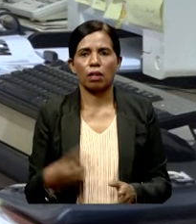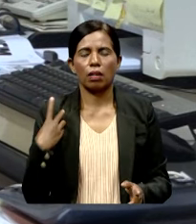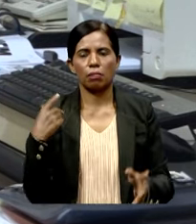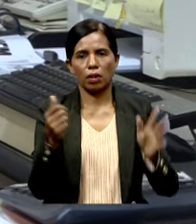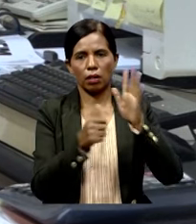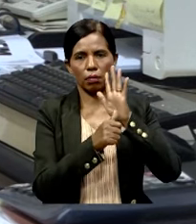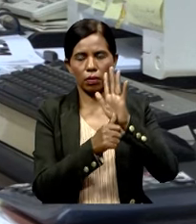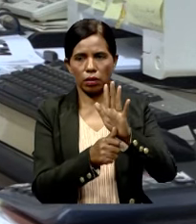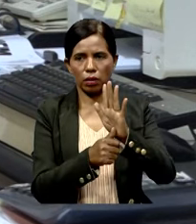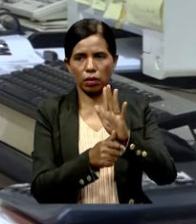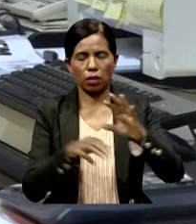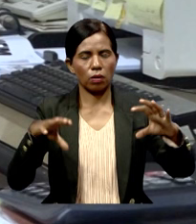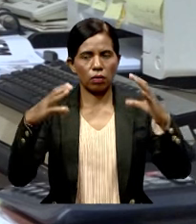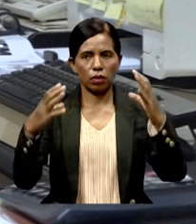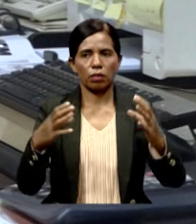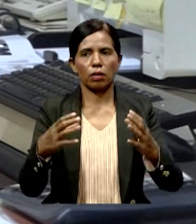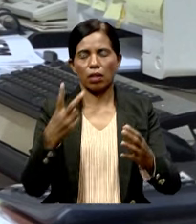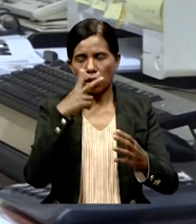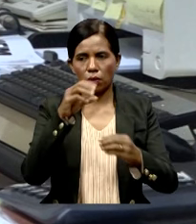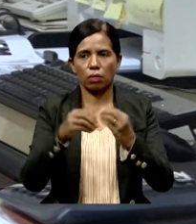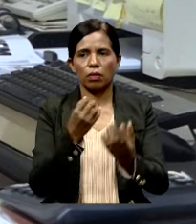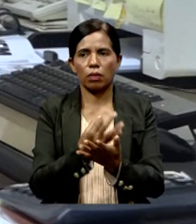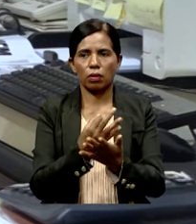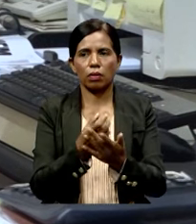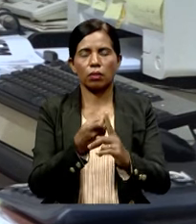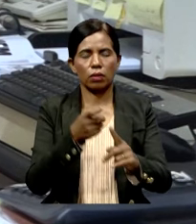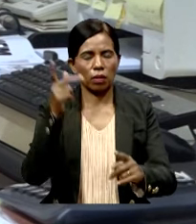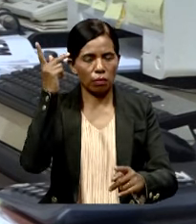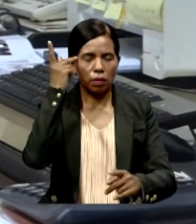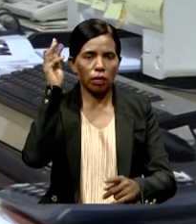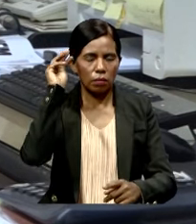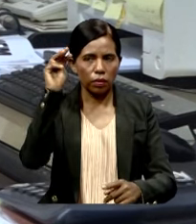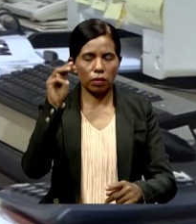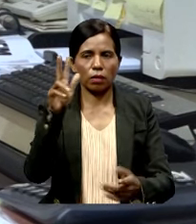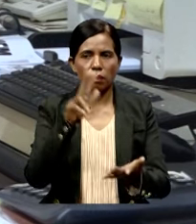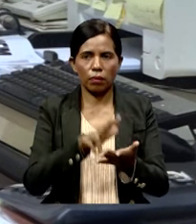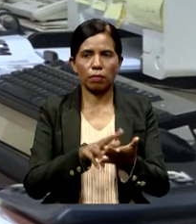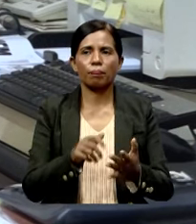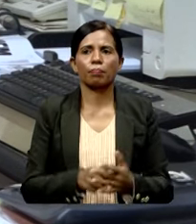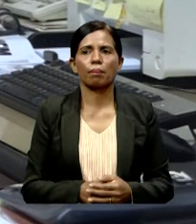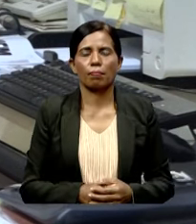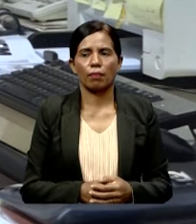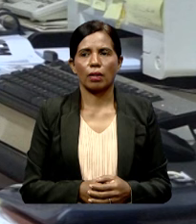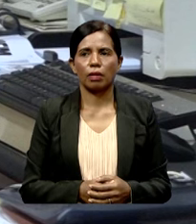a comissão de revisão do orçamento e o senhor primeiro-ministro aprova e